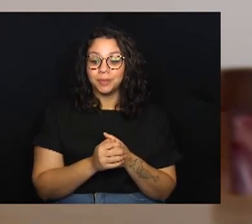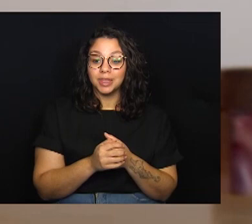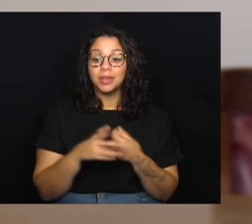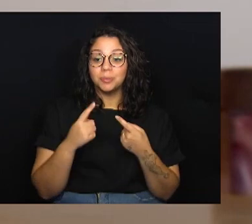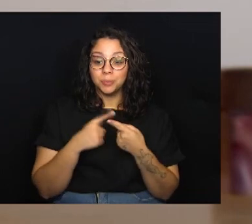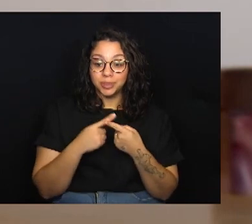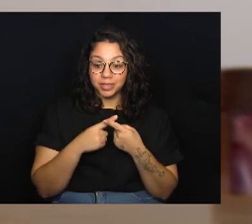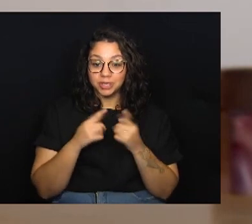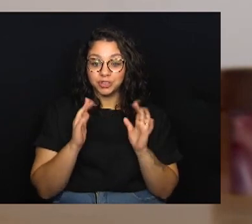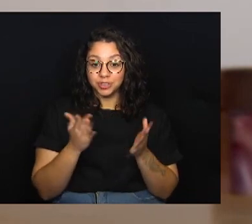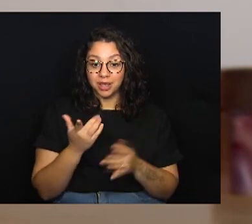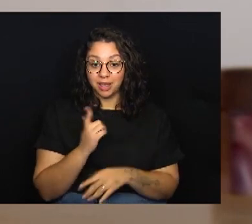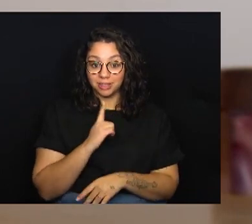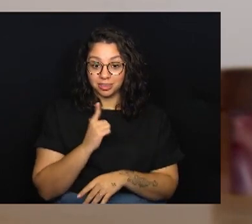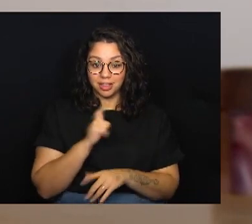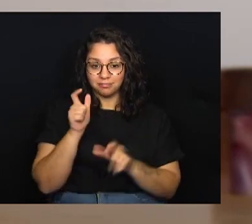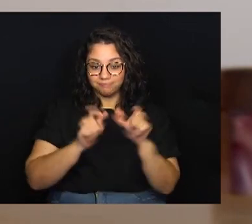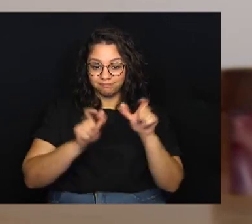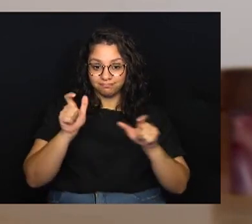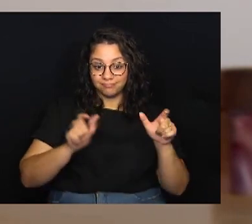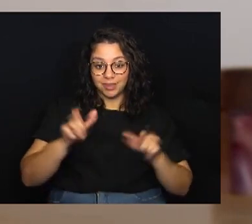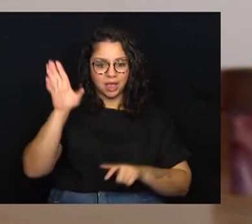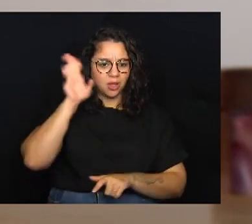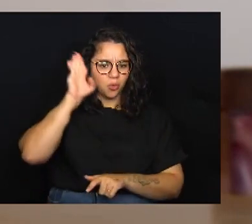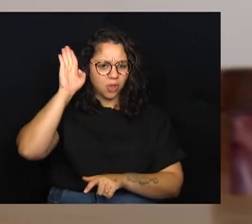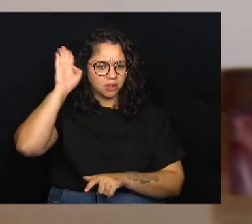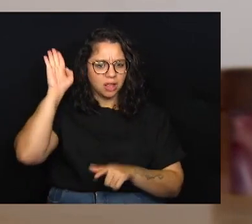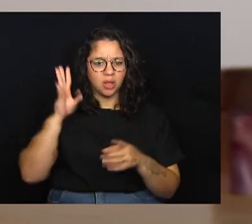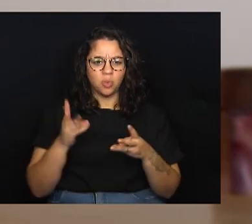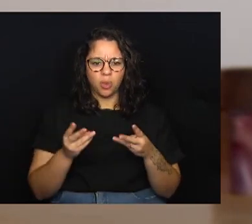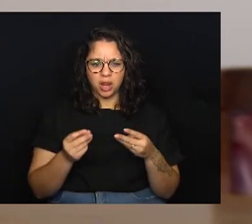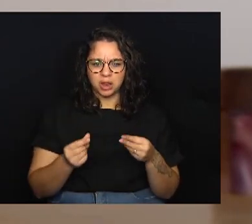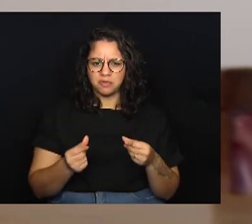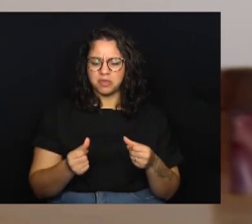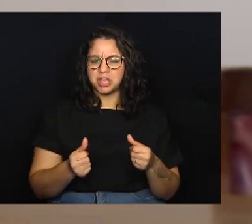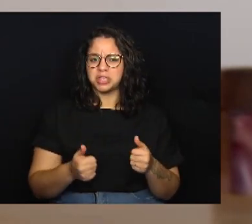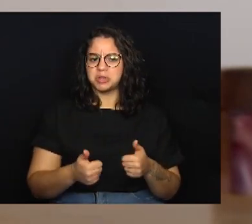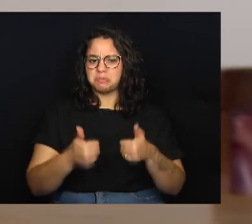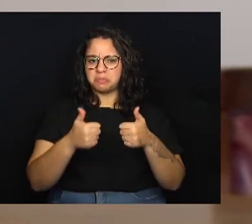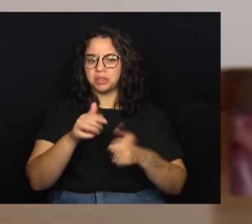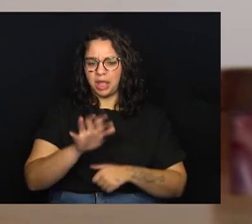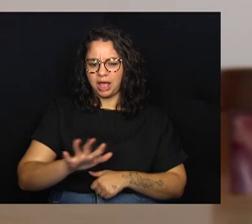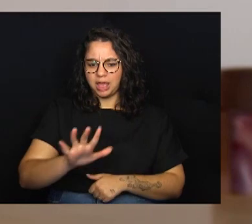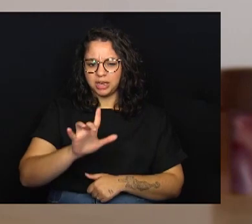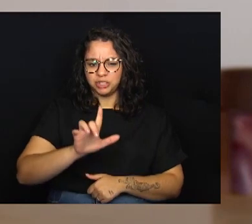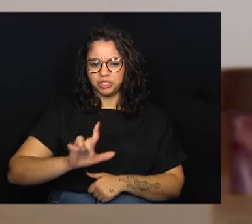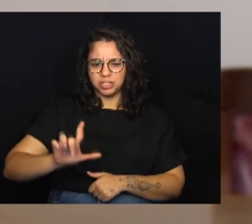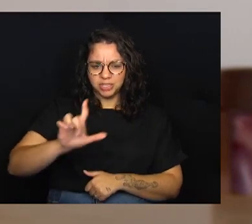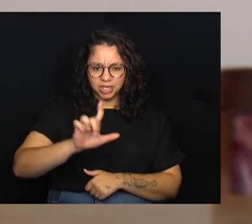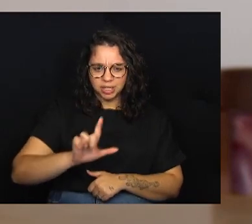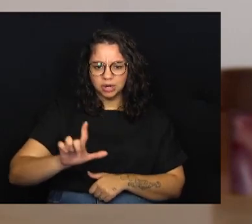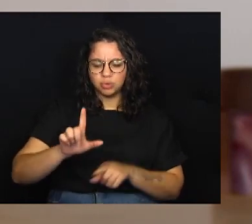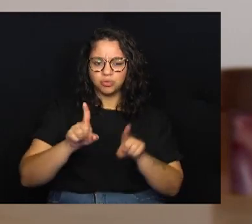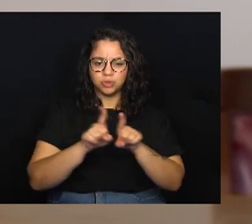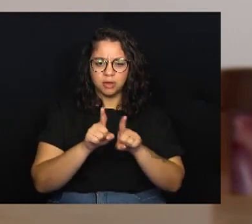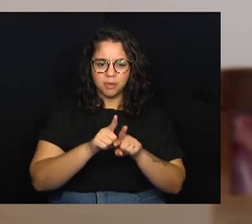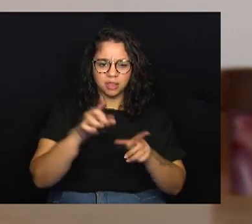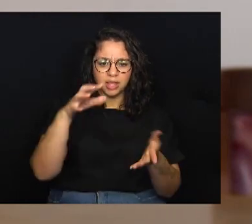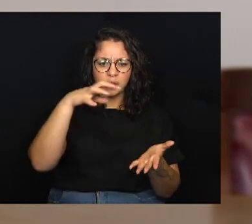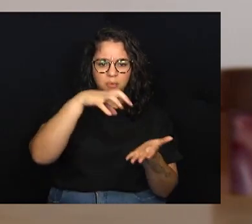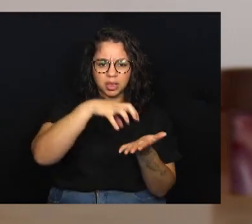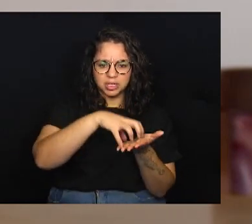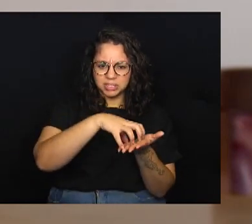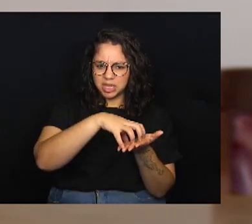temos acadêmicos de alta qualificação literária, nós temos uma sede que